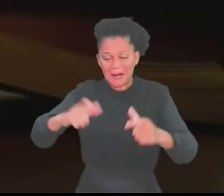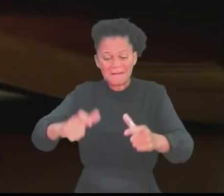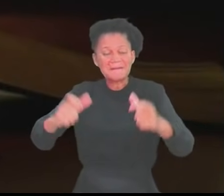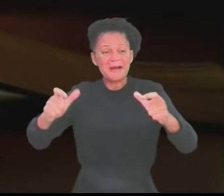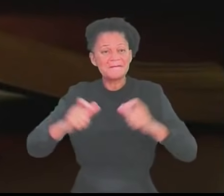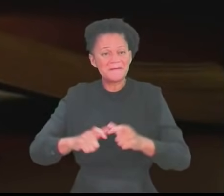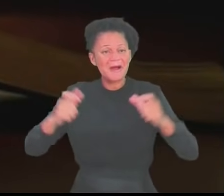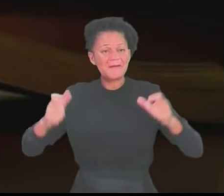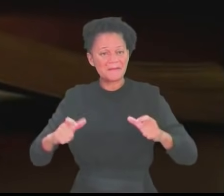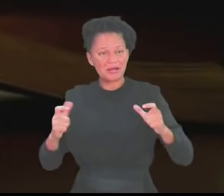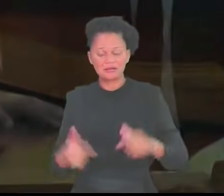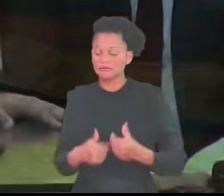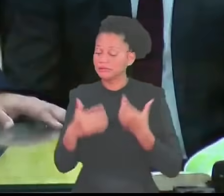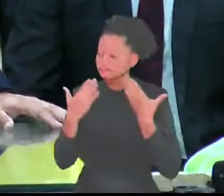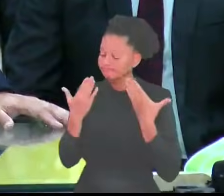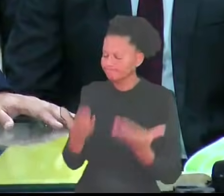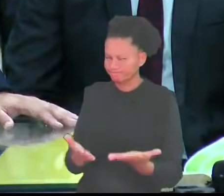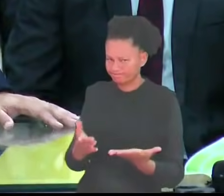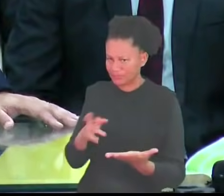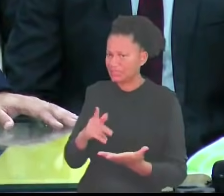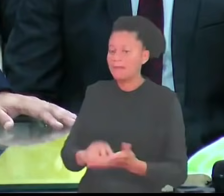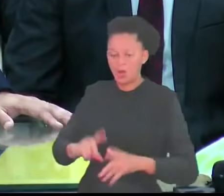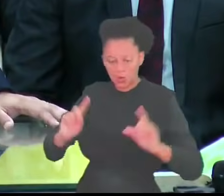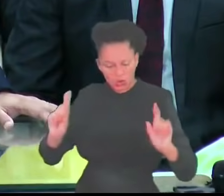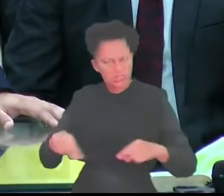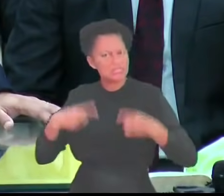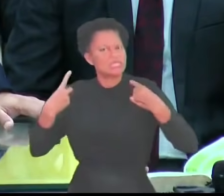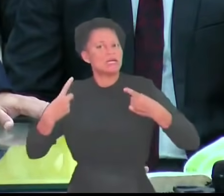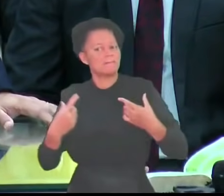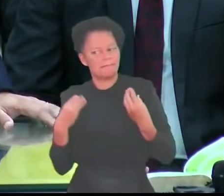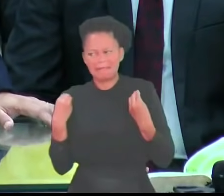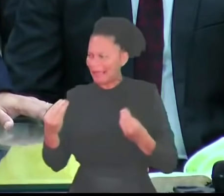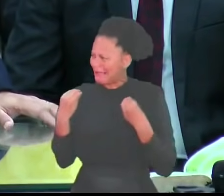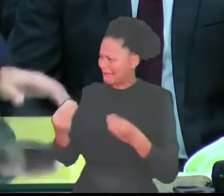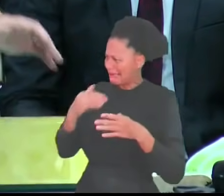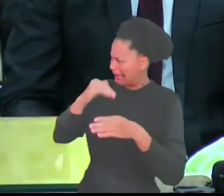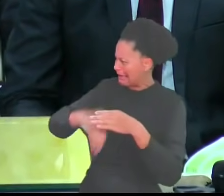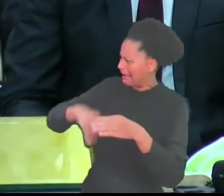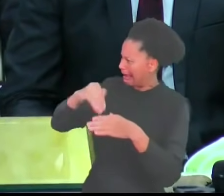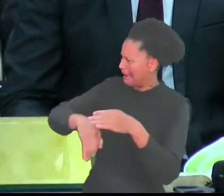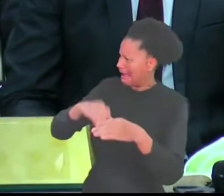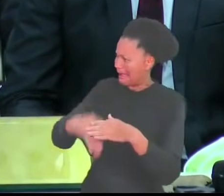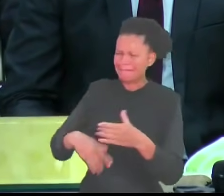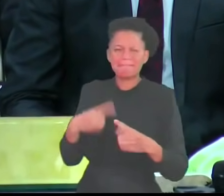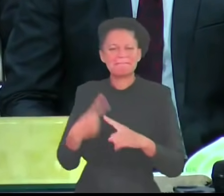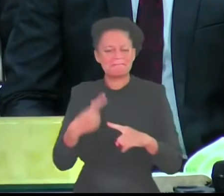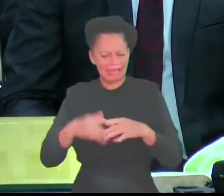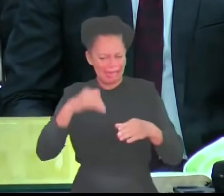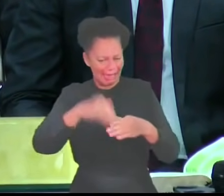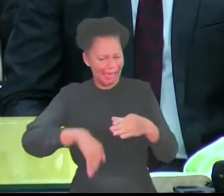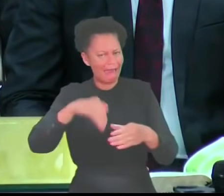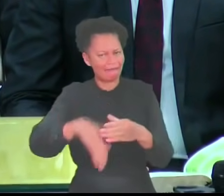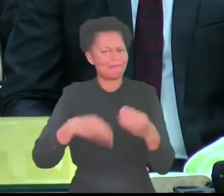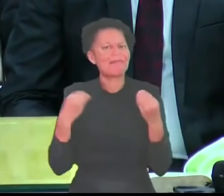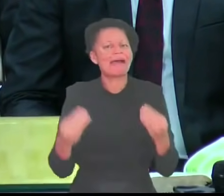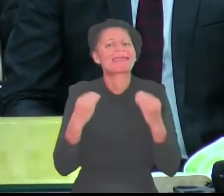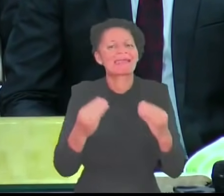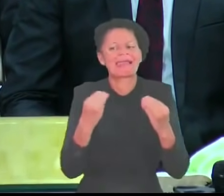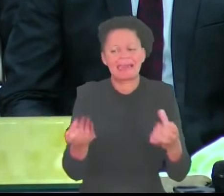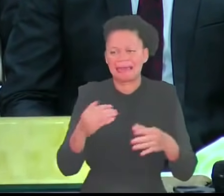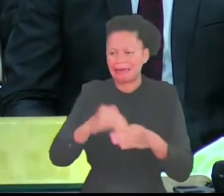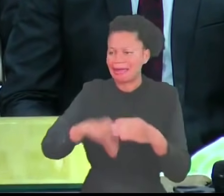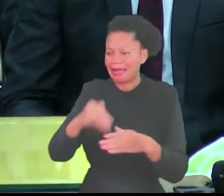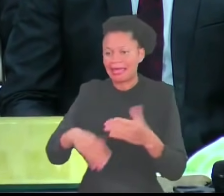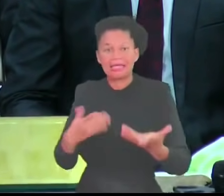covas. Irmãos, isso foi um desafio. Para que fazer covas? Para que fazer buracos? Para que fazer